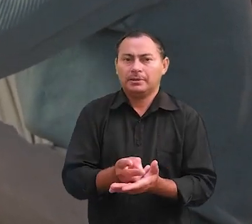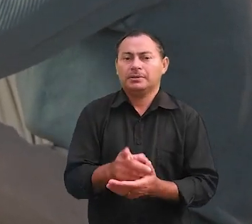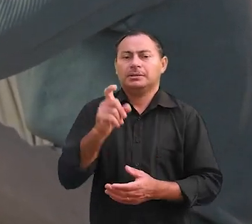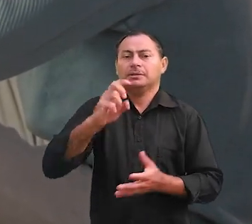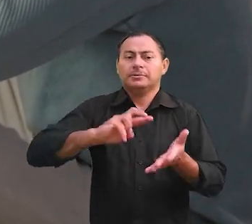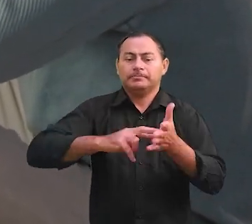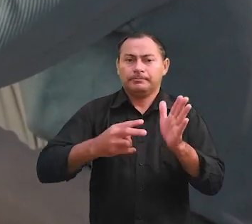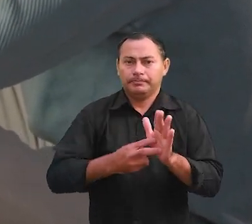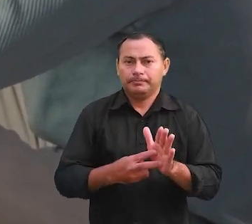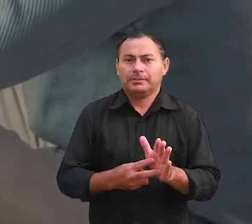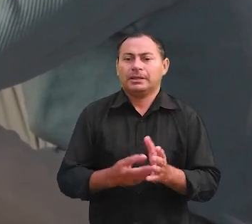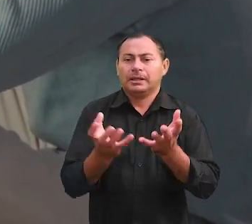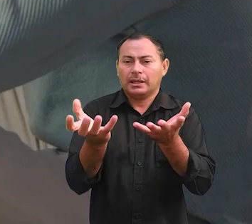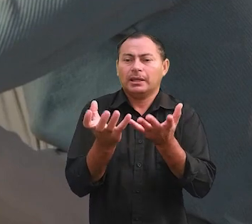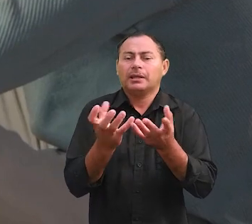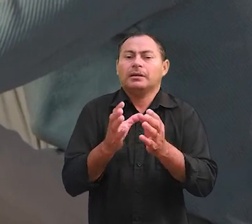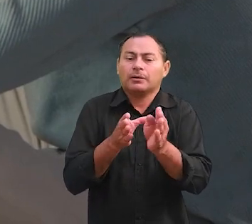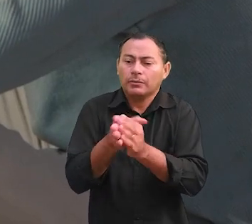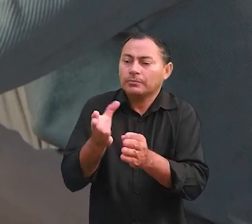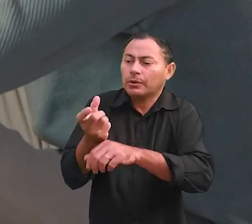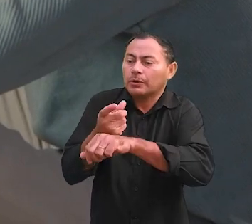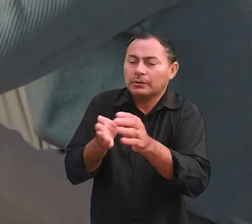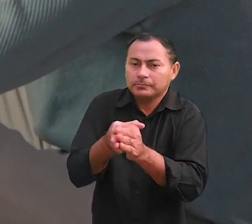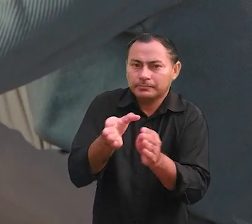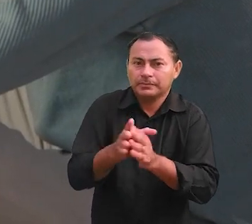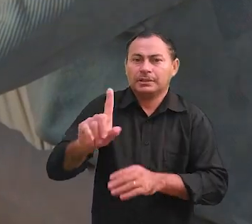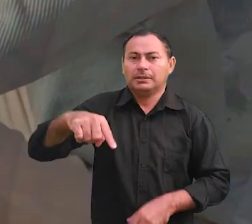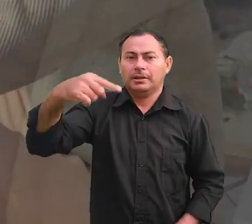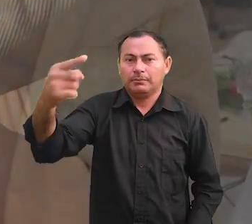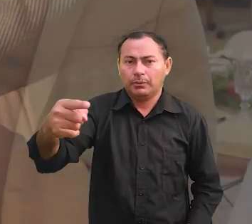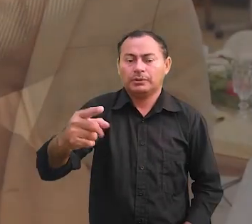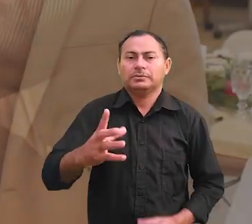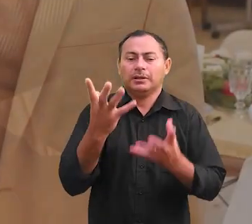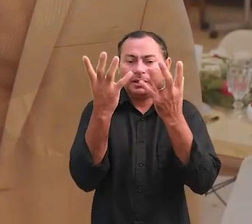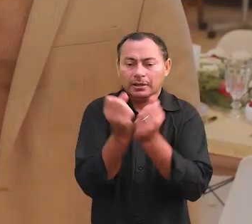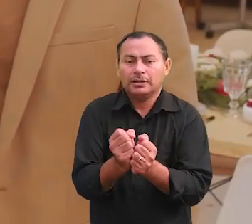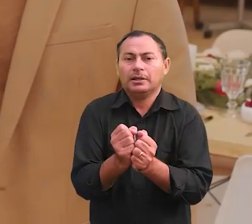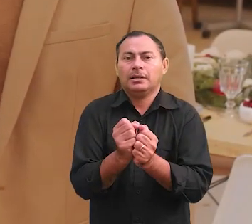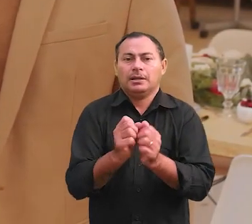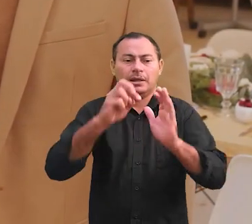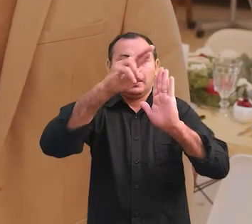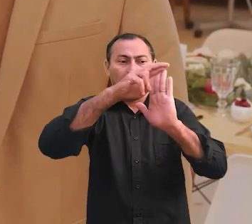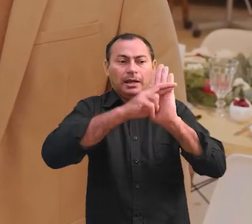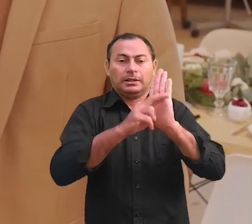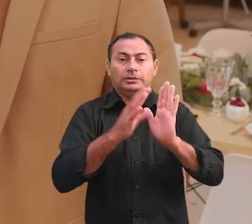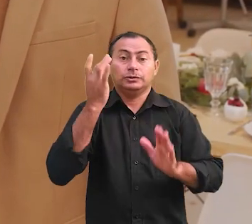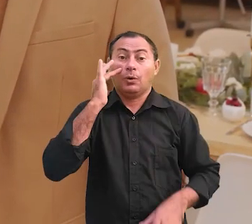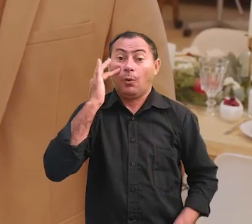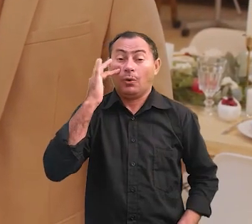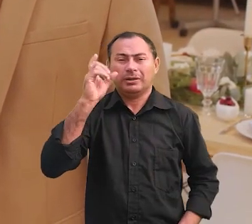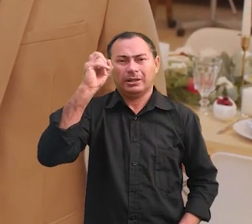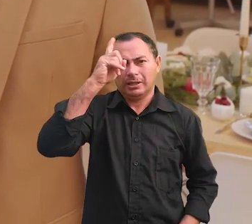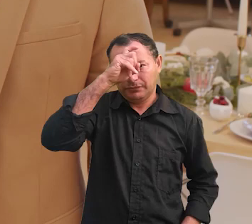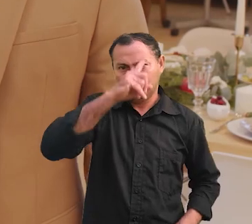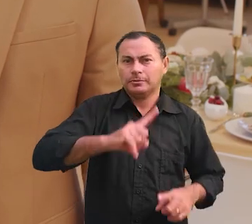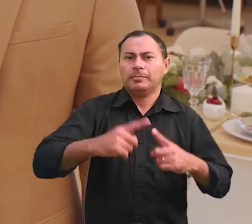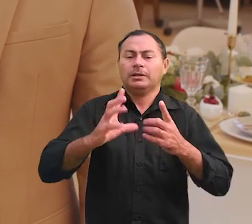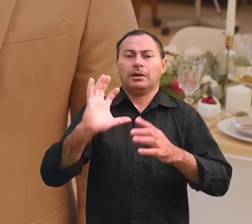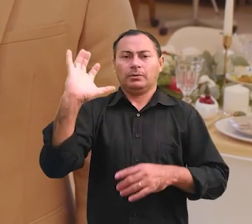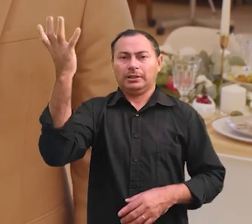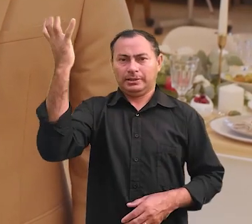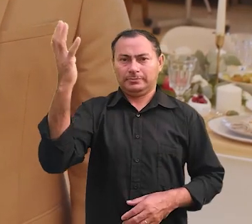mesmo que isso signifique buscar aconselhamento depois Considere as seguintes regras de ouro que é